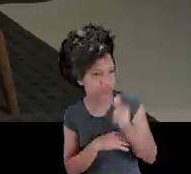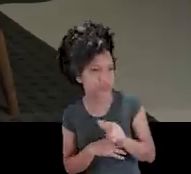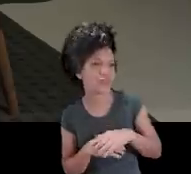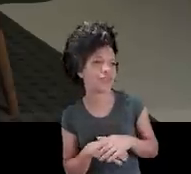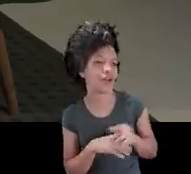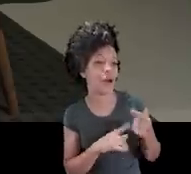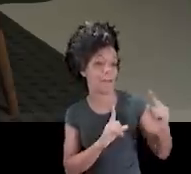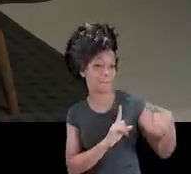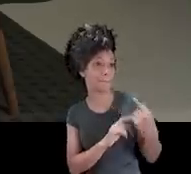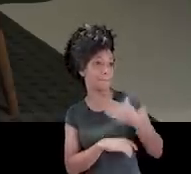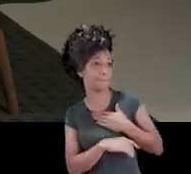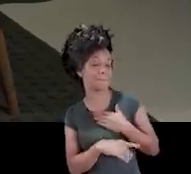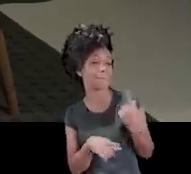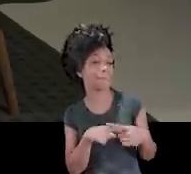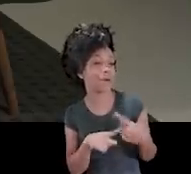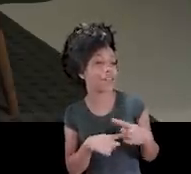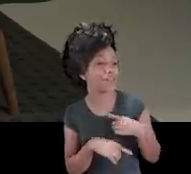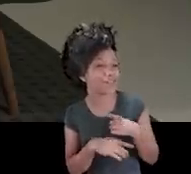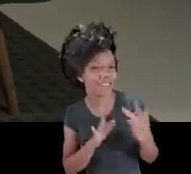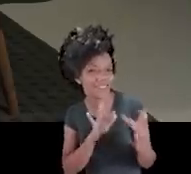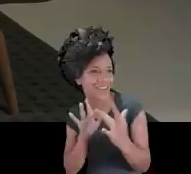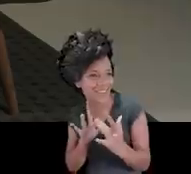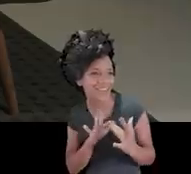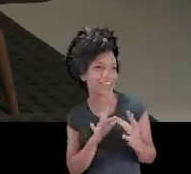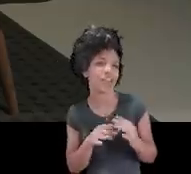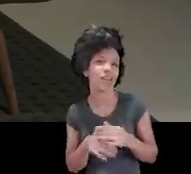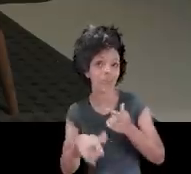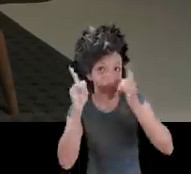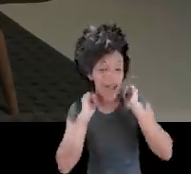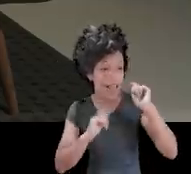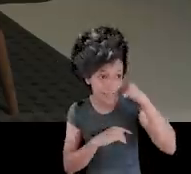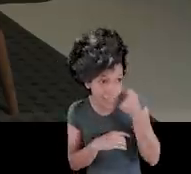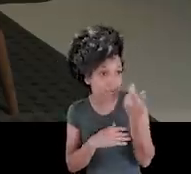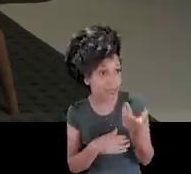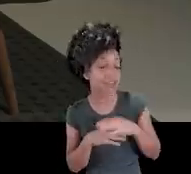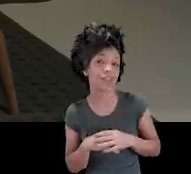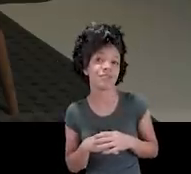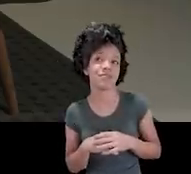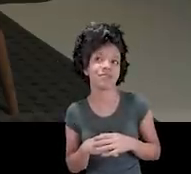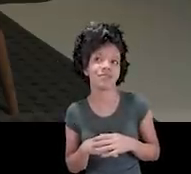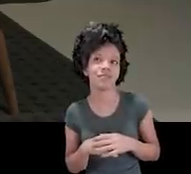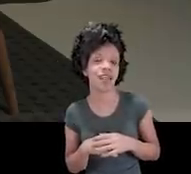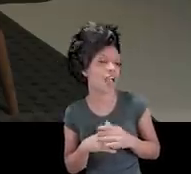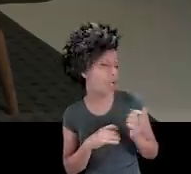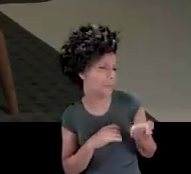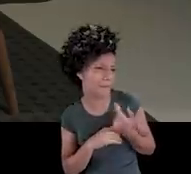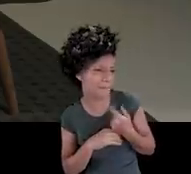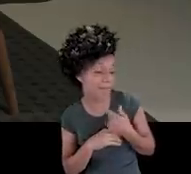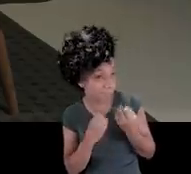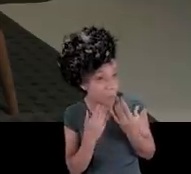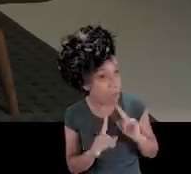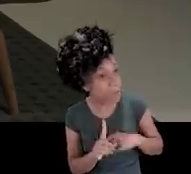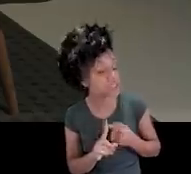com os caras zoaram comigo, porque tinha essa conexão do careca negro e tal. Então, assim, era uma piada, hein?